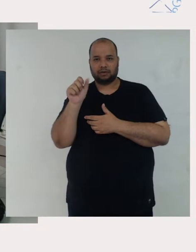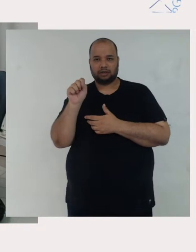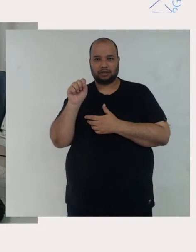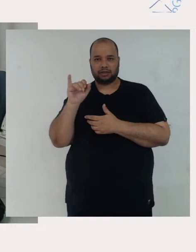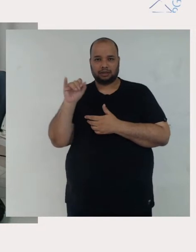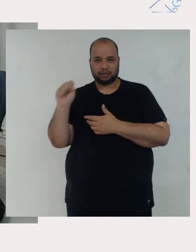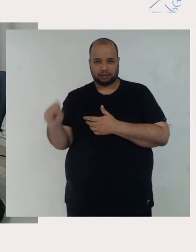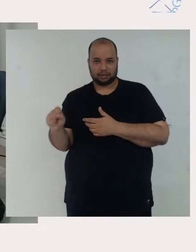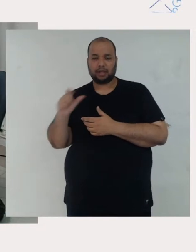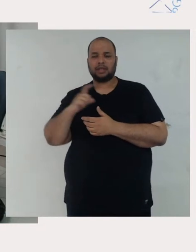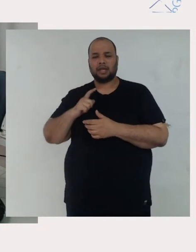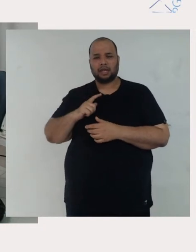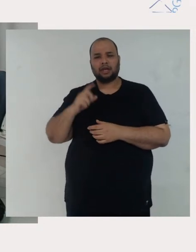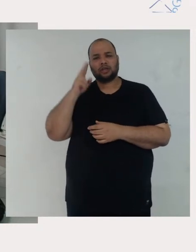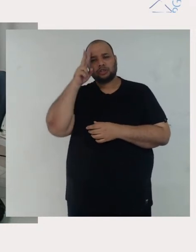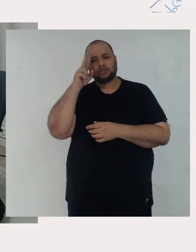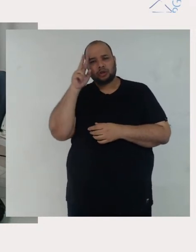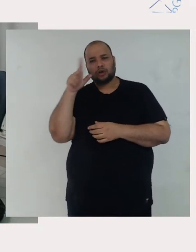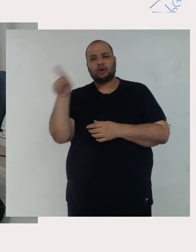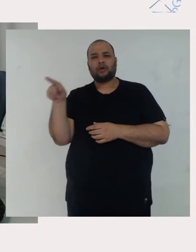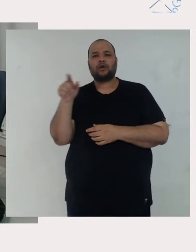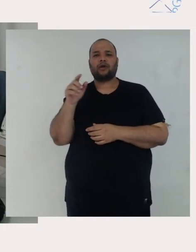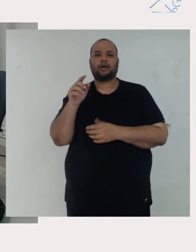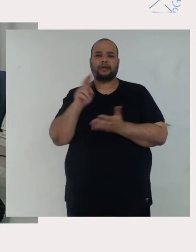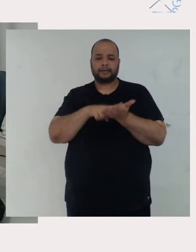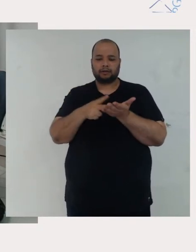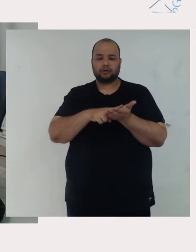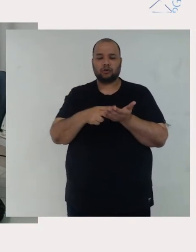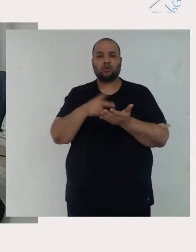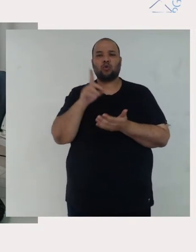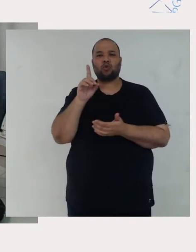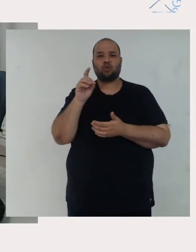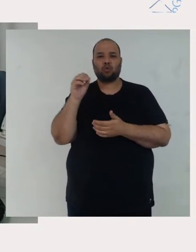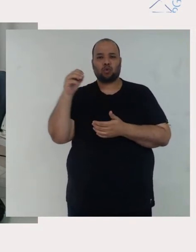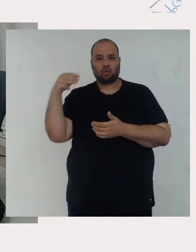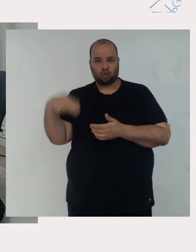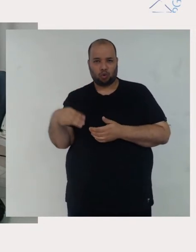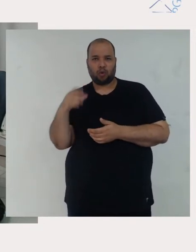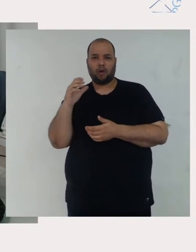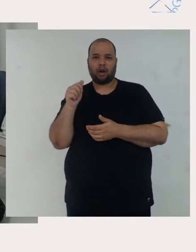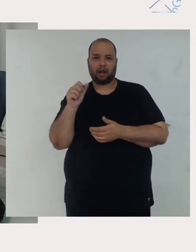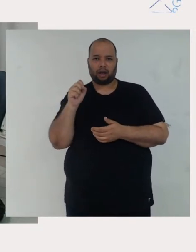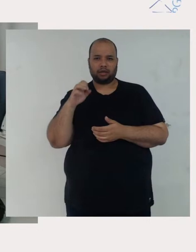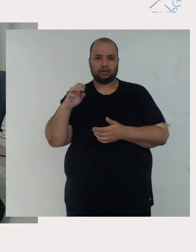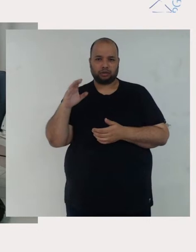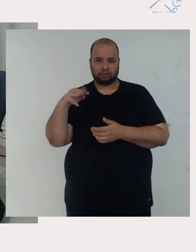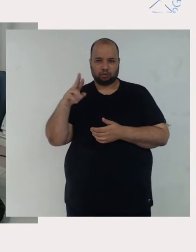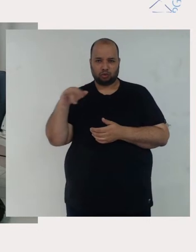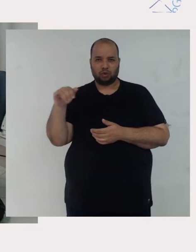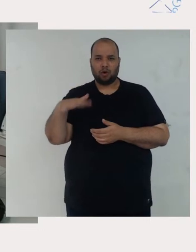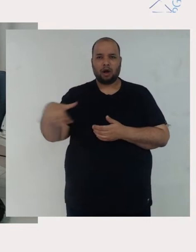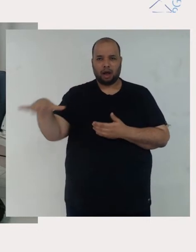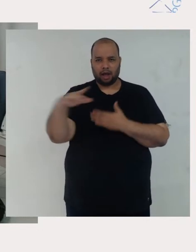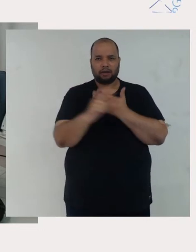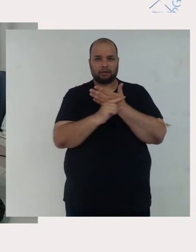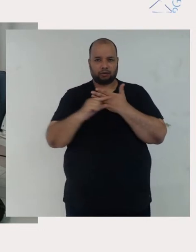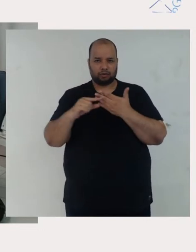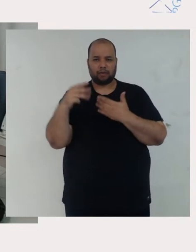produção as traduções em espanhol de Dom Casmurro, O Alienista e Várias Histórias de Machado de